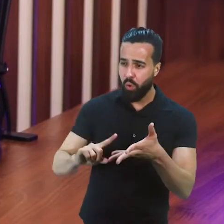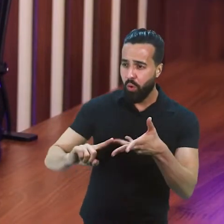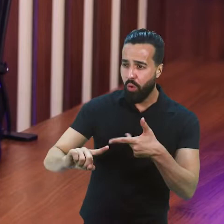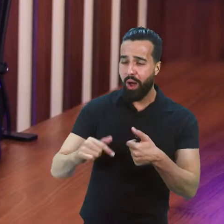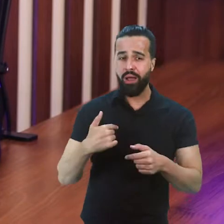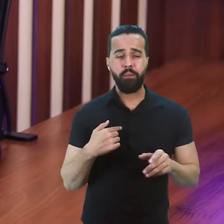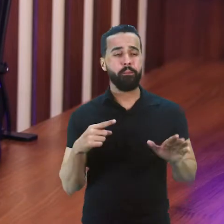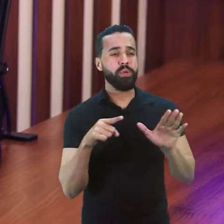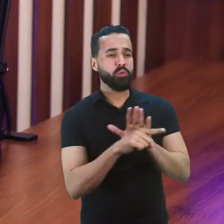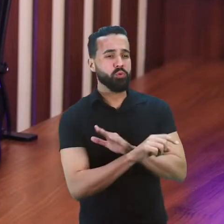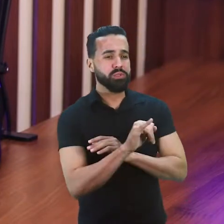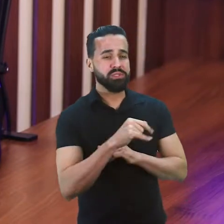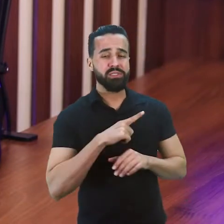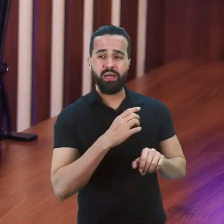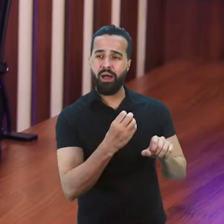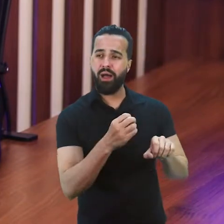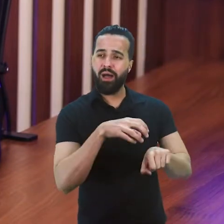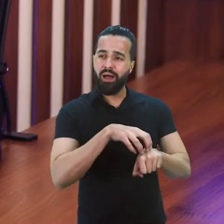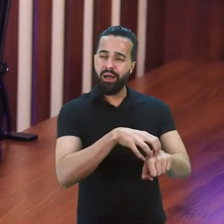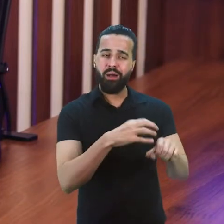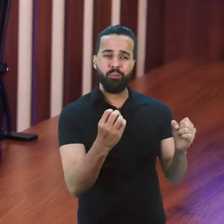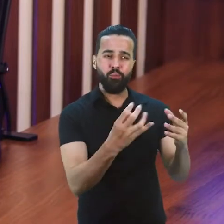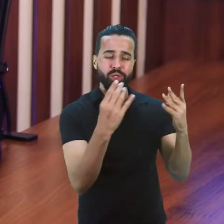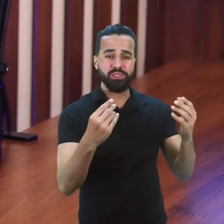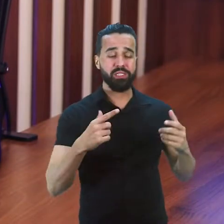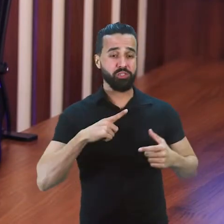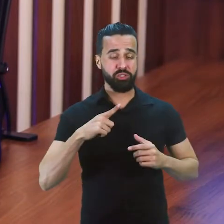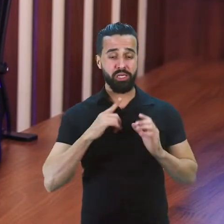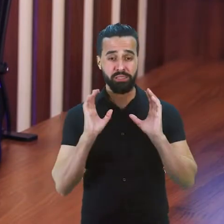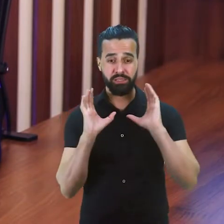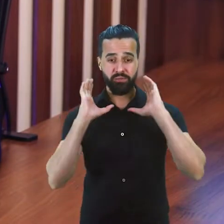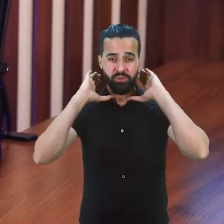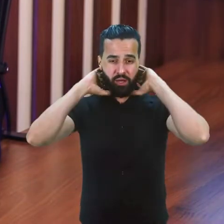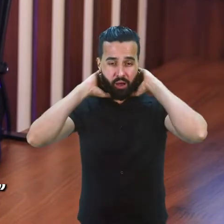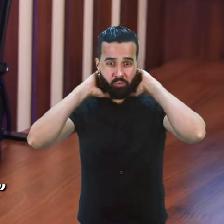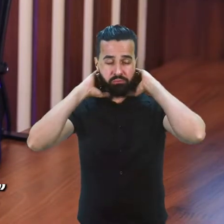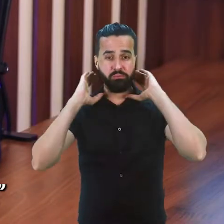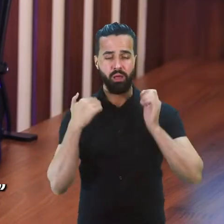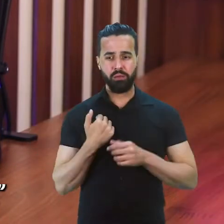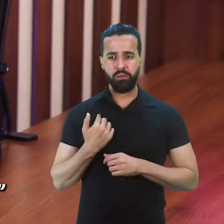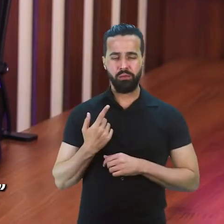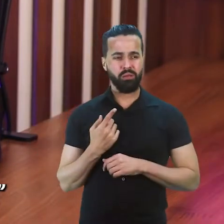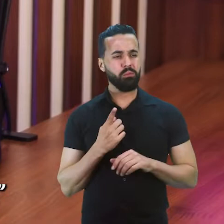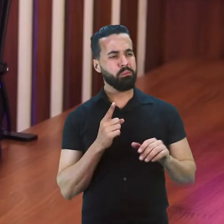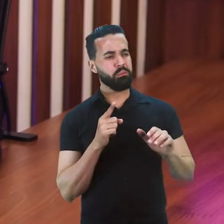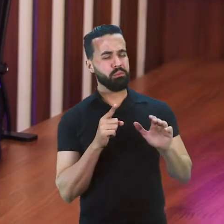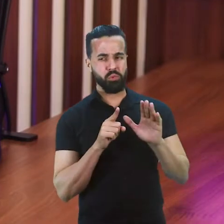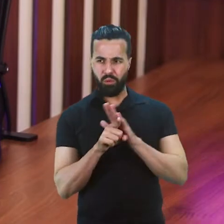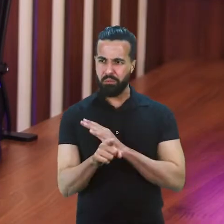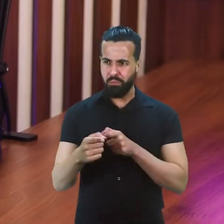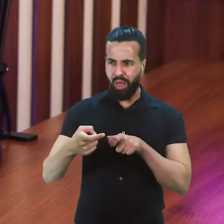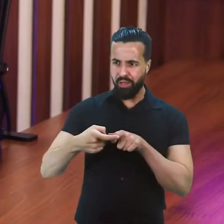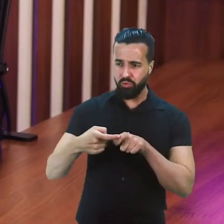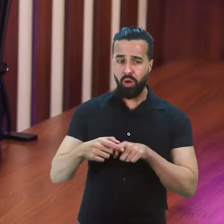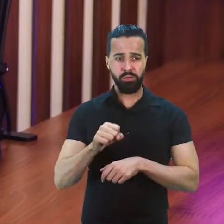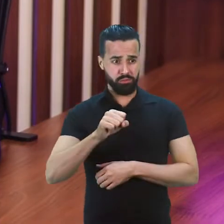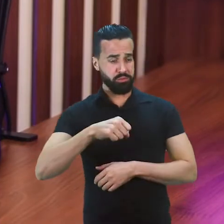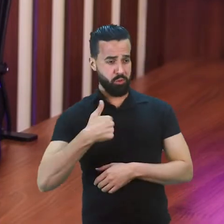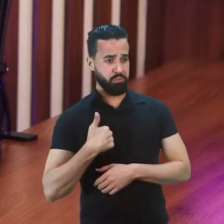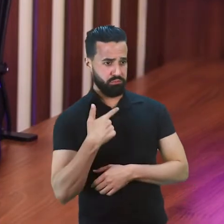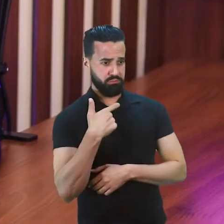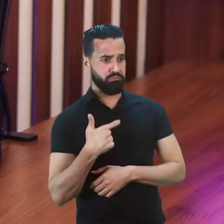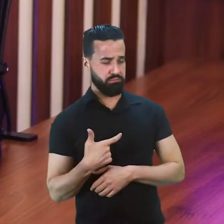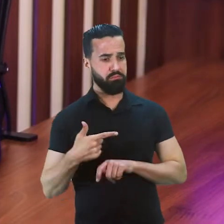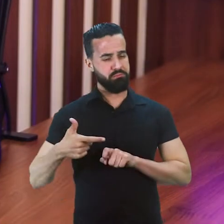tal. Os questionamentos dele, eu desconfiei que ele era médico. Perguntei para ele, senhor é médico? Ele falou, sim, sou médico. Aí ele já